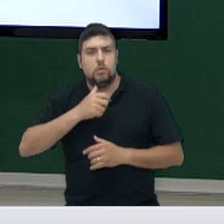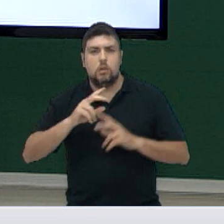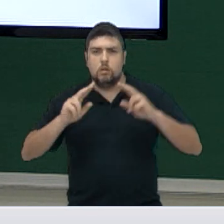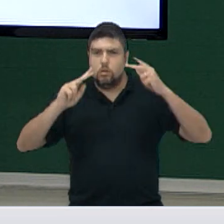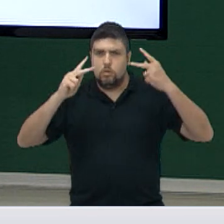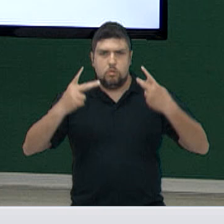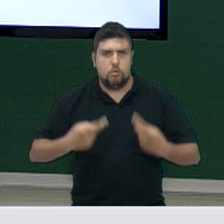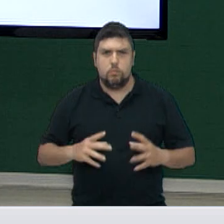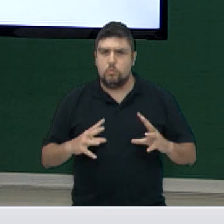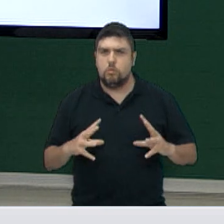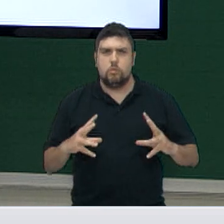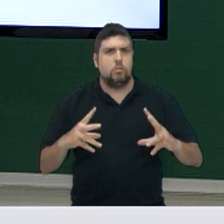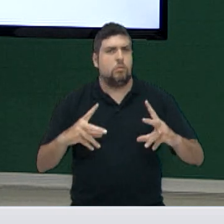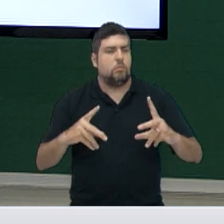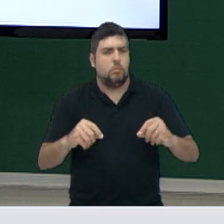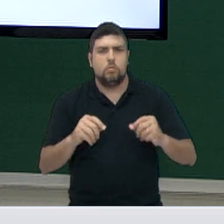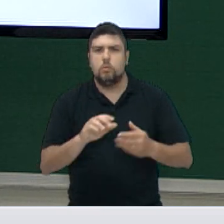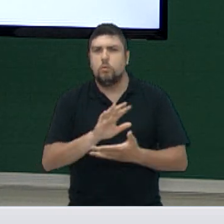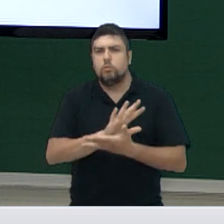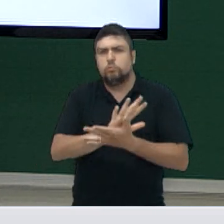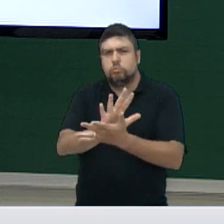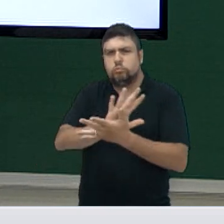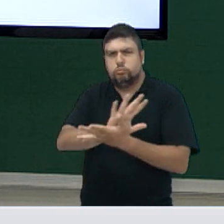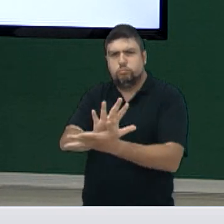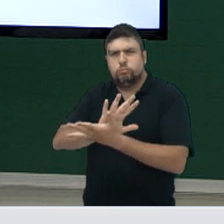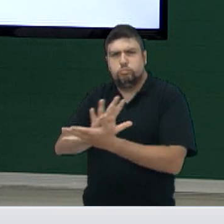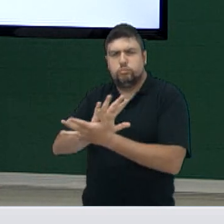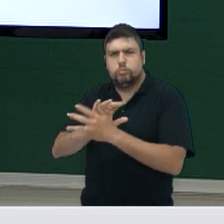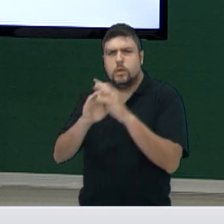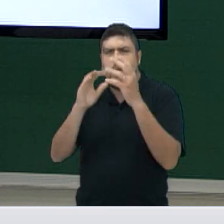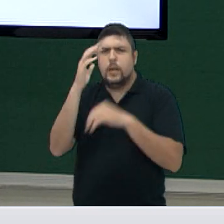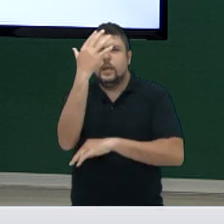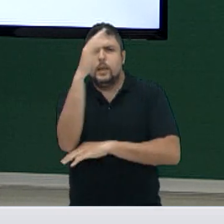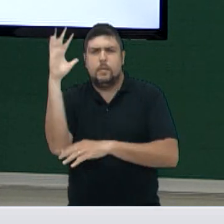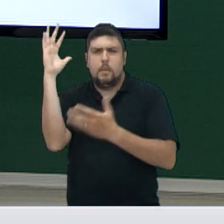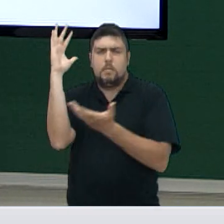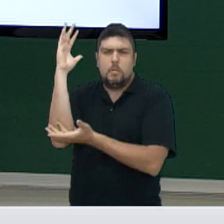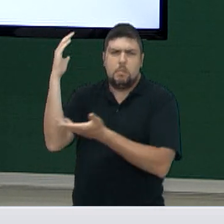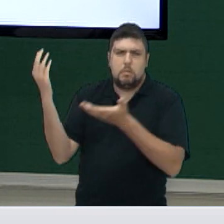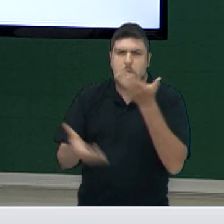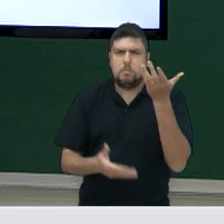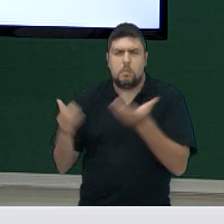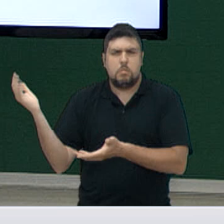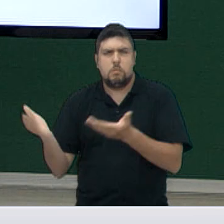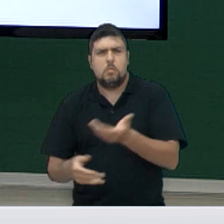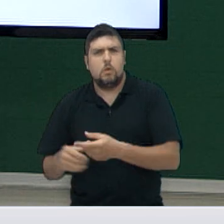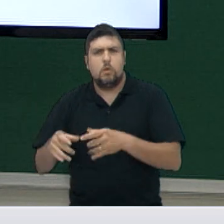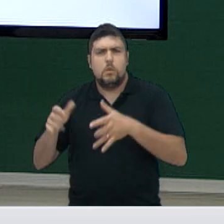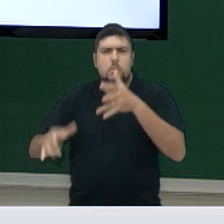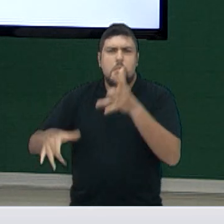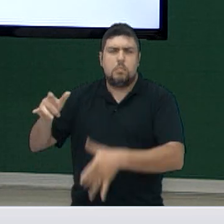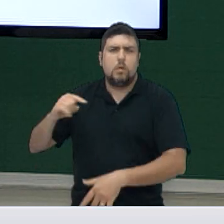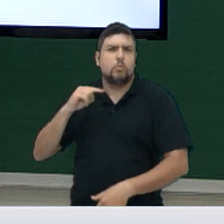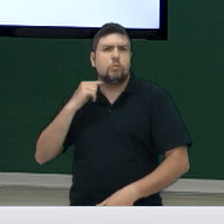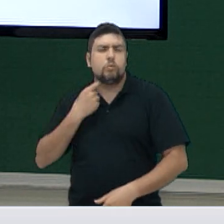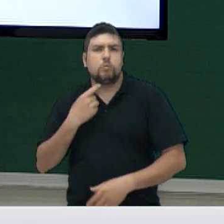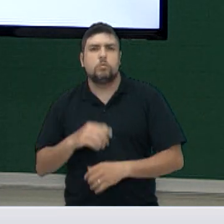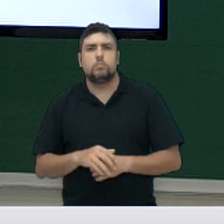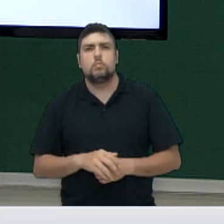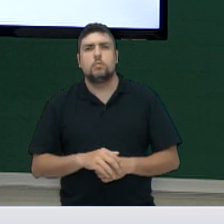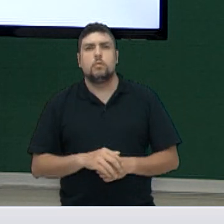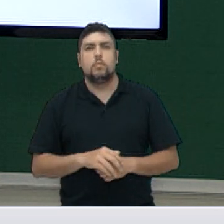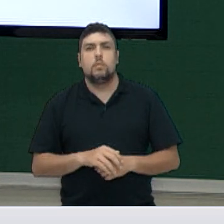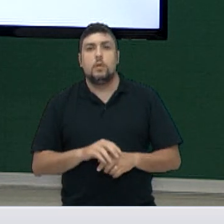estão provocando essa extinção, desmatamento, poluição, tudo isso. A letra C, que é o